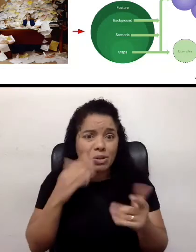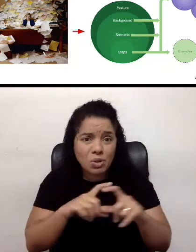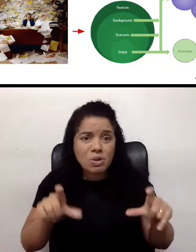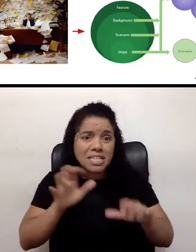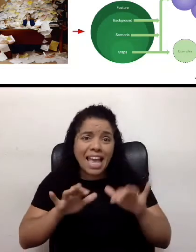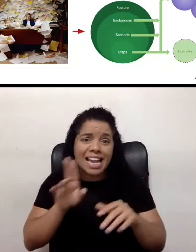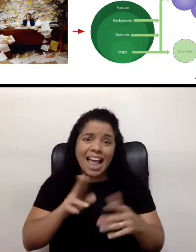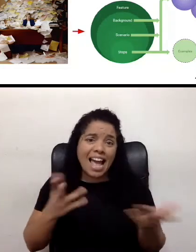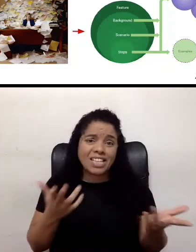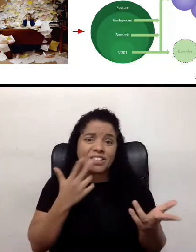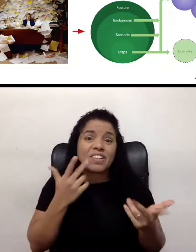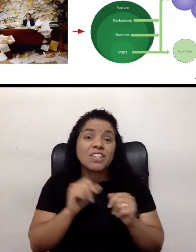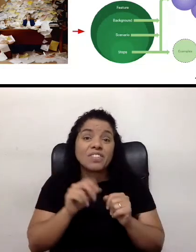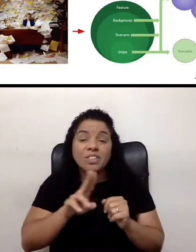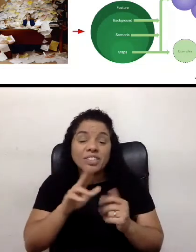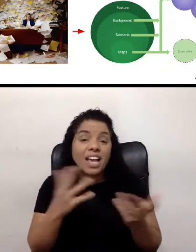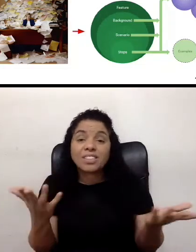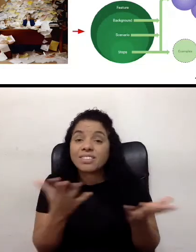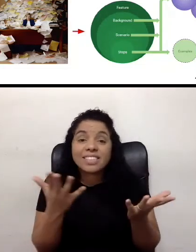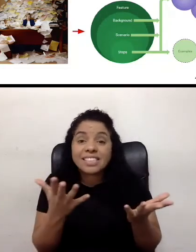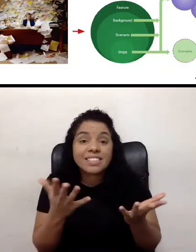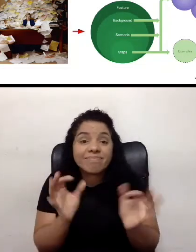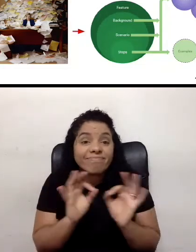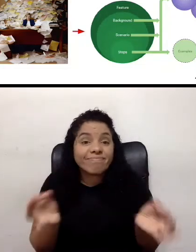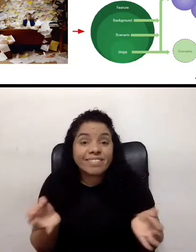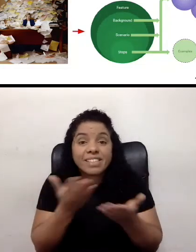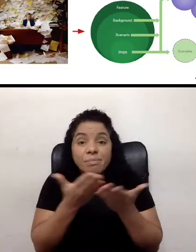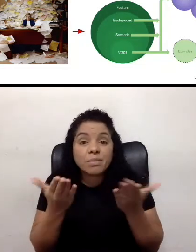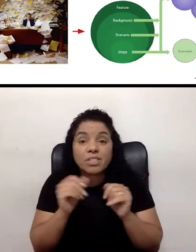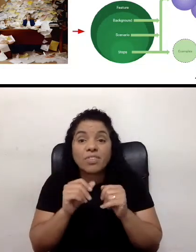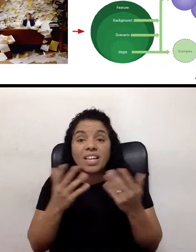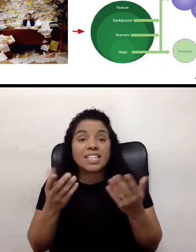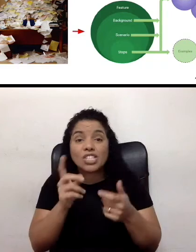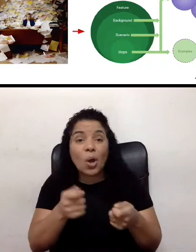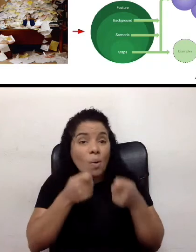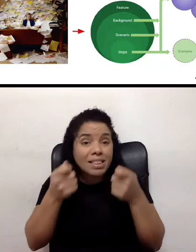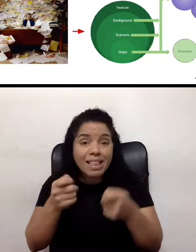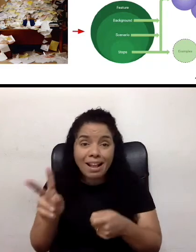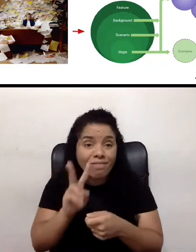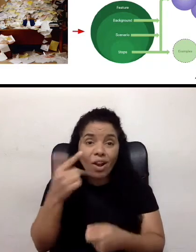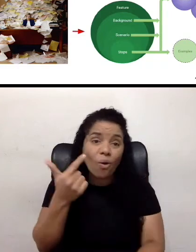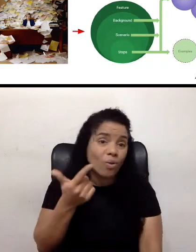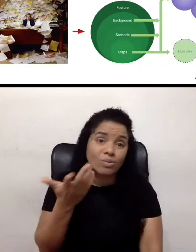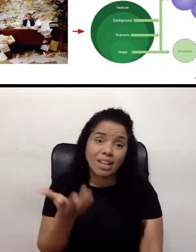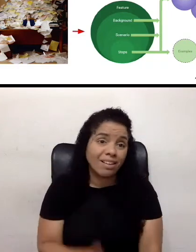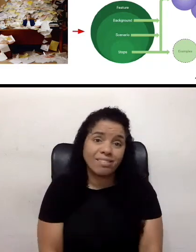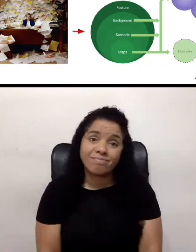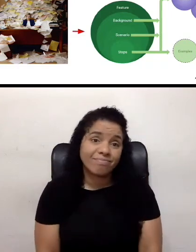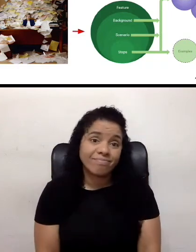entendeu? Você ficar usando, simplesmente fazendo uma entrega que não traz valor,